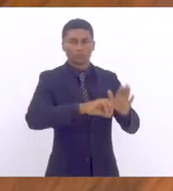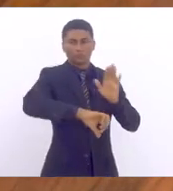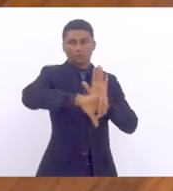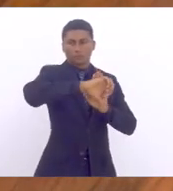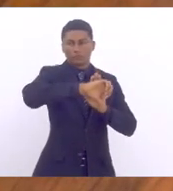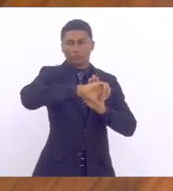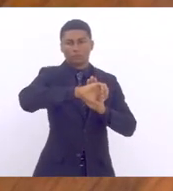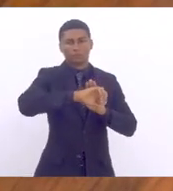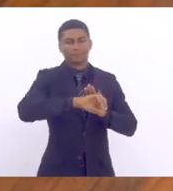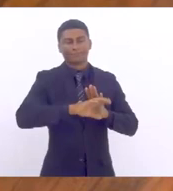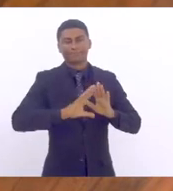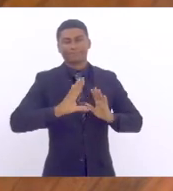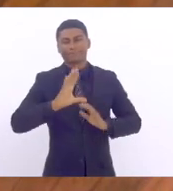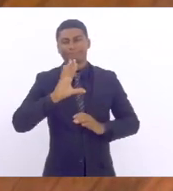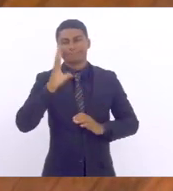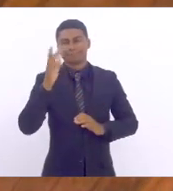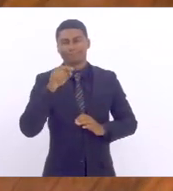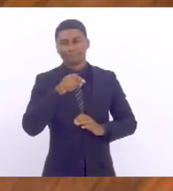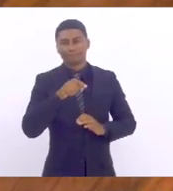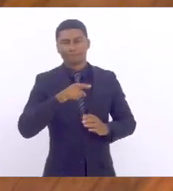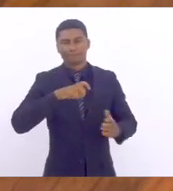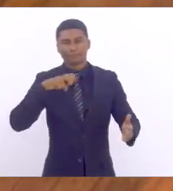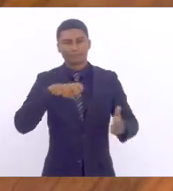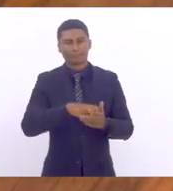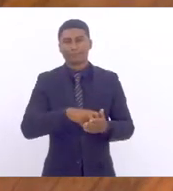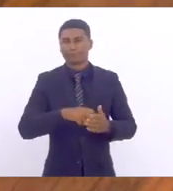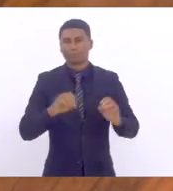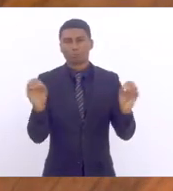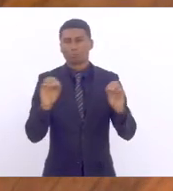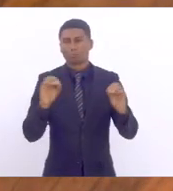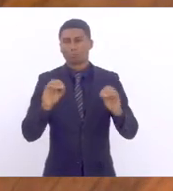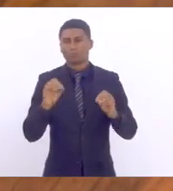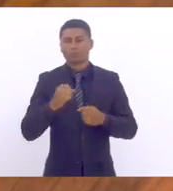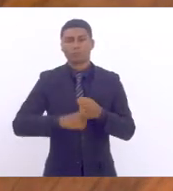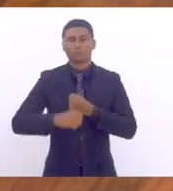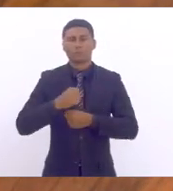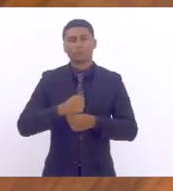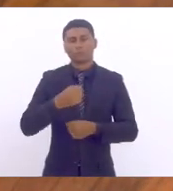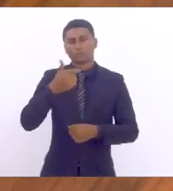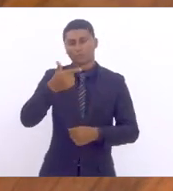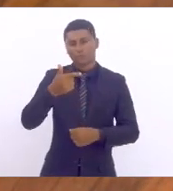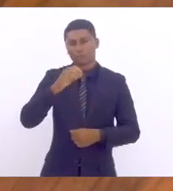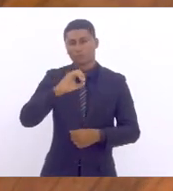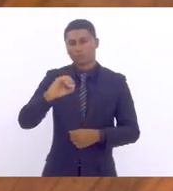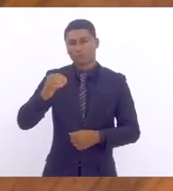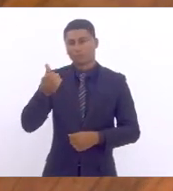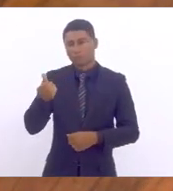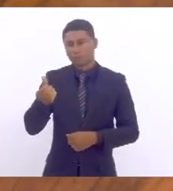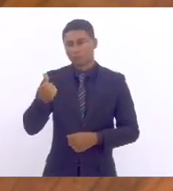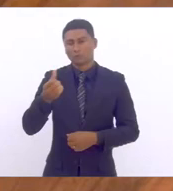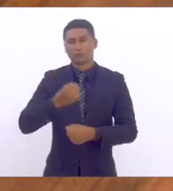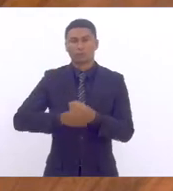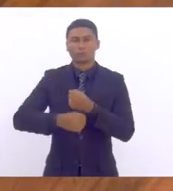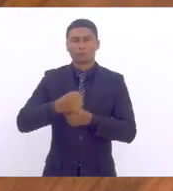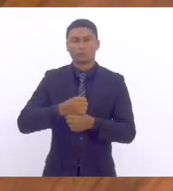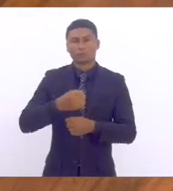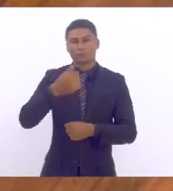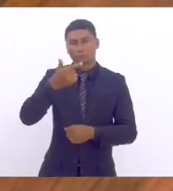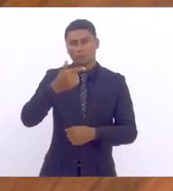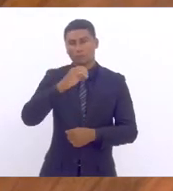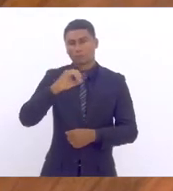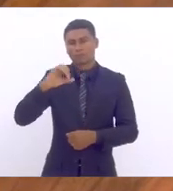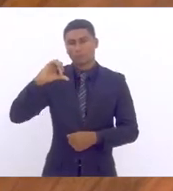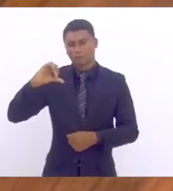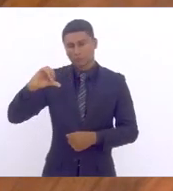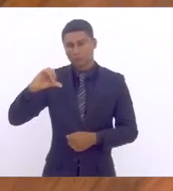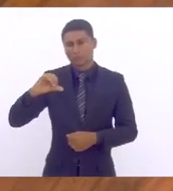foi absolvido, obviamente, em todos esses. Isso eu estou falando em 2006, 2007, 2008, 2009.